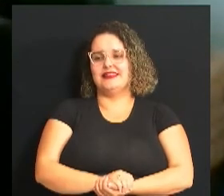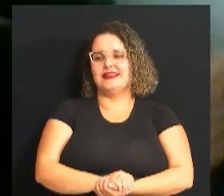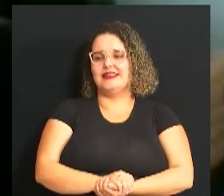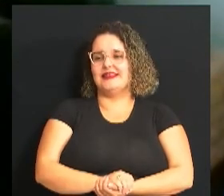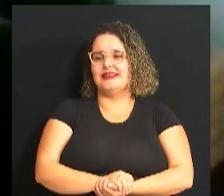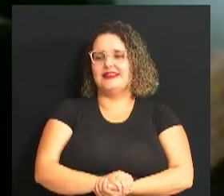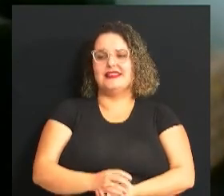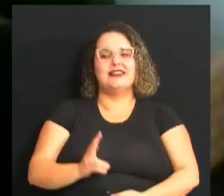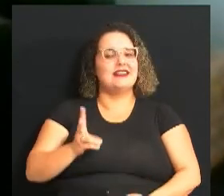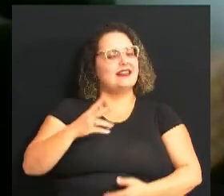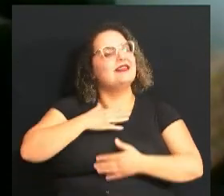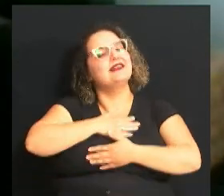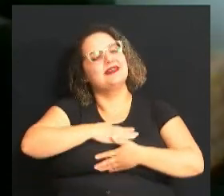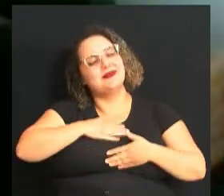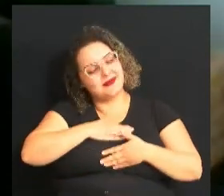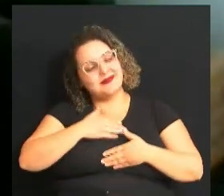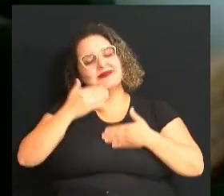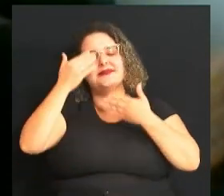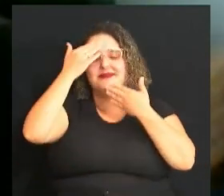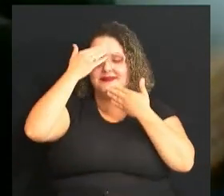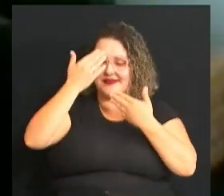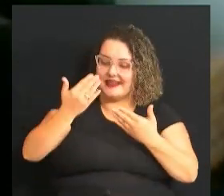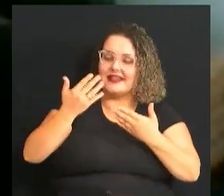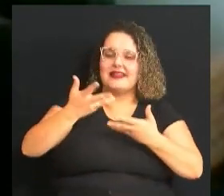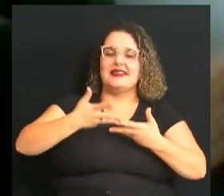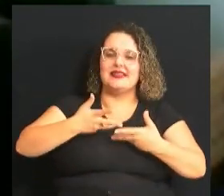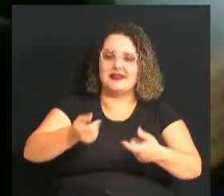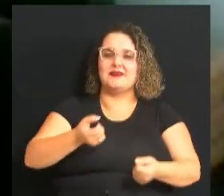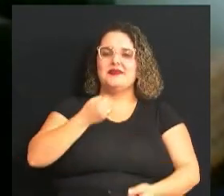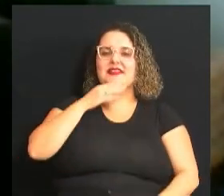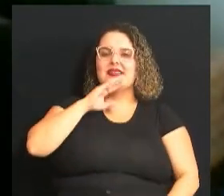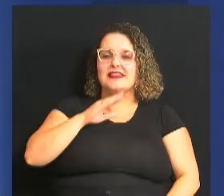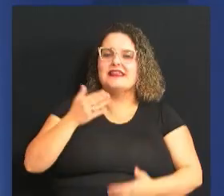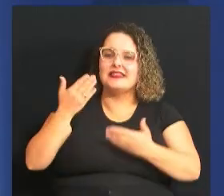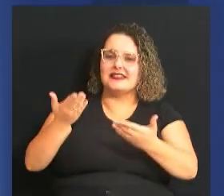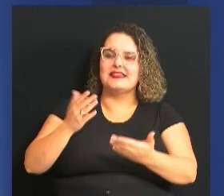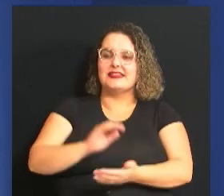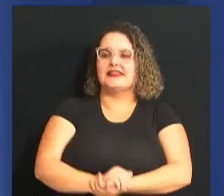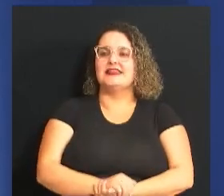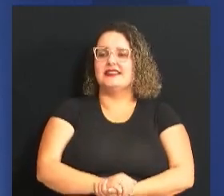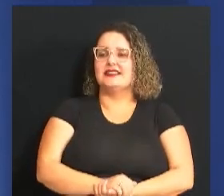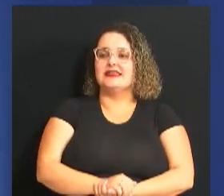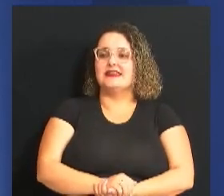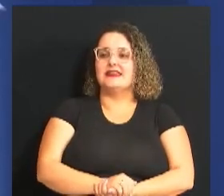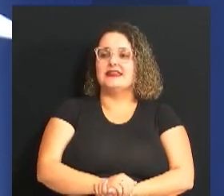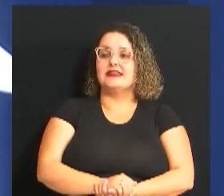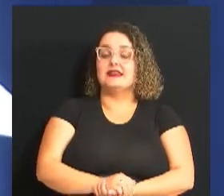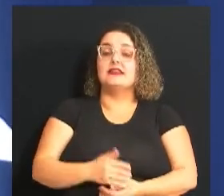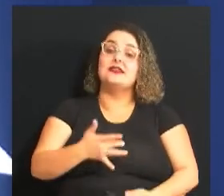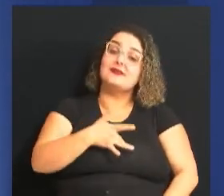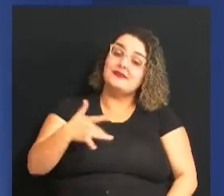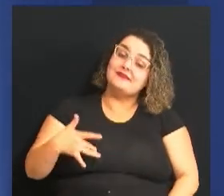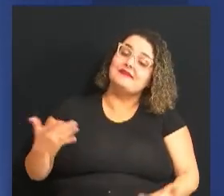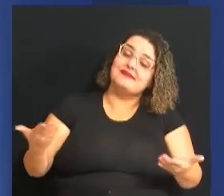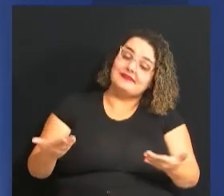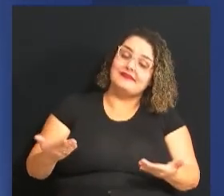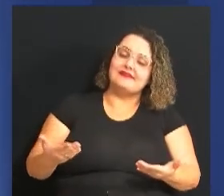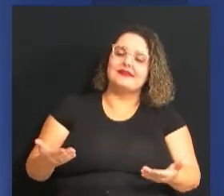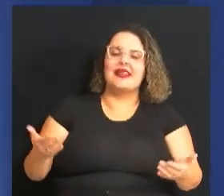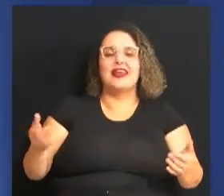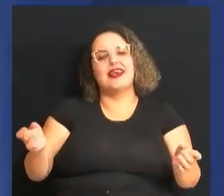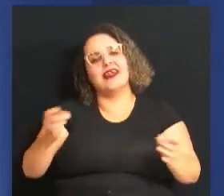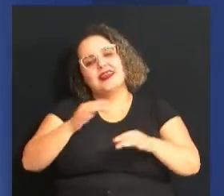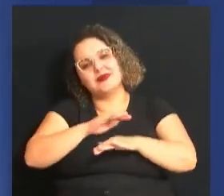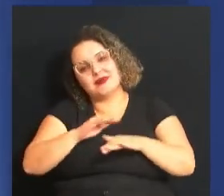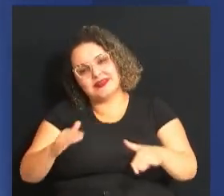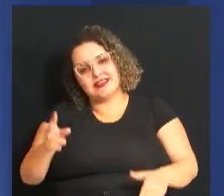Sempre será um prazer. Muito obrigado pelo convite. Uma boa tarde para o senhor. E o Saúde à Vida de hoje fica por aqui.